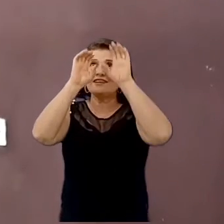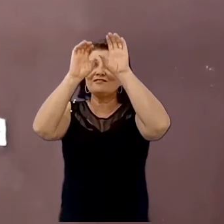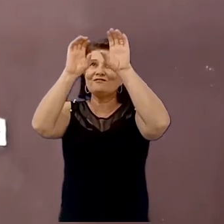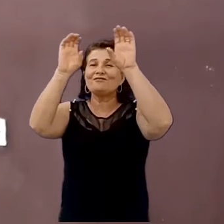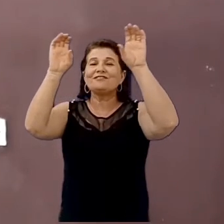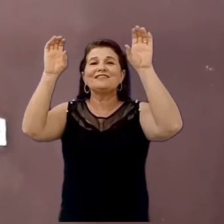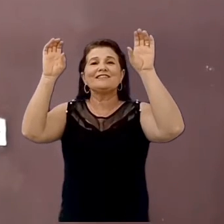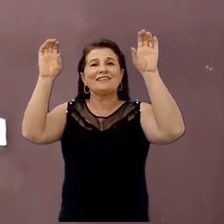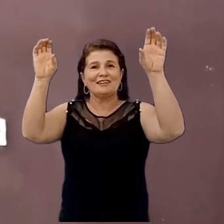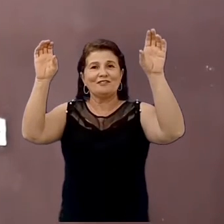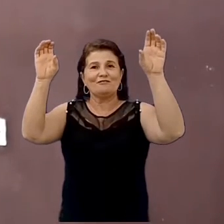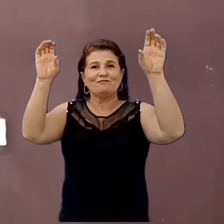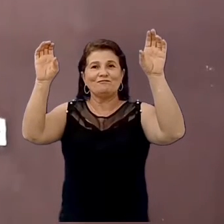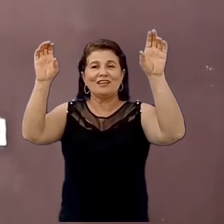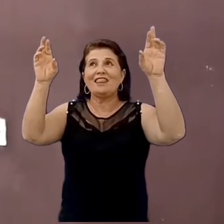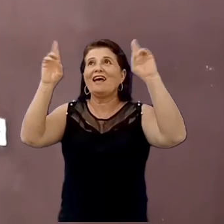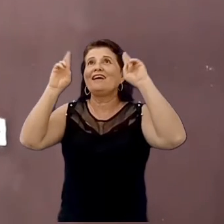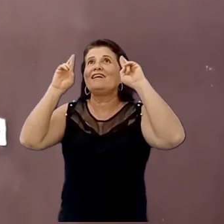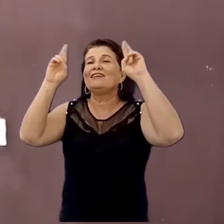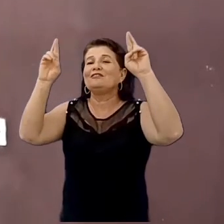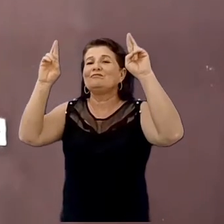reservada a nossa herança.